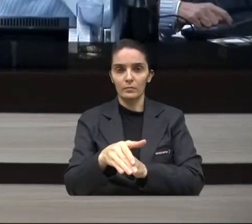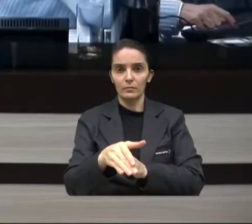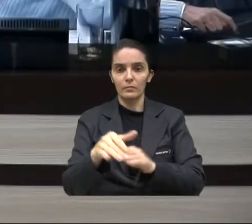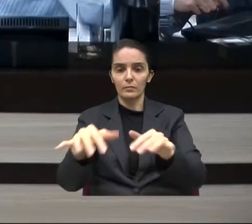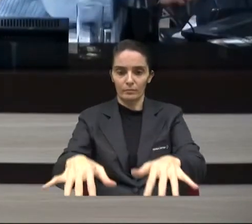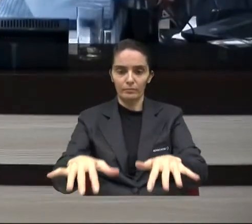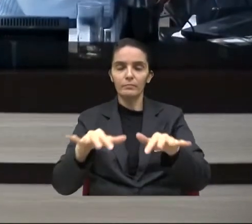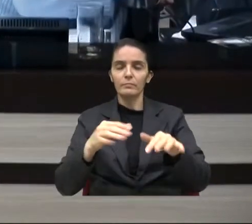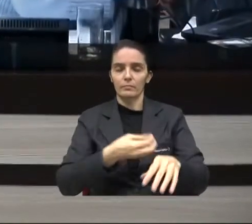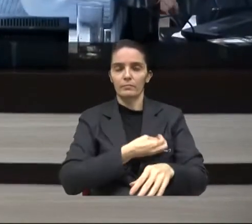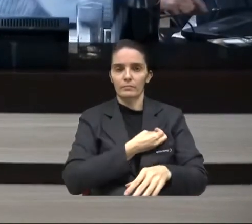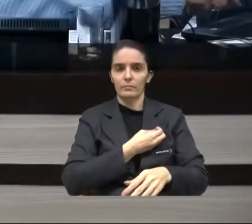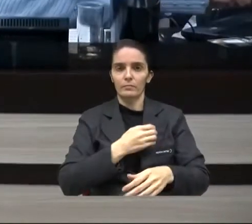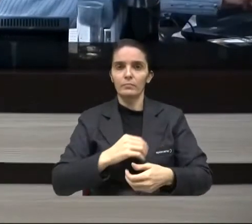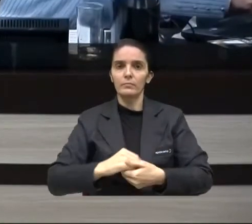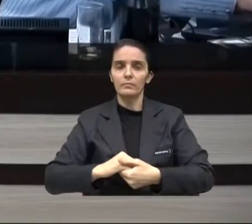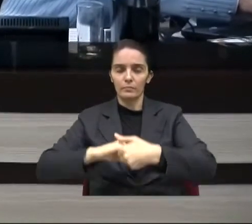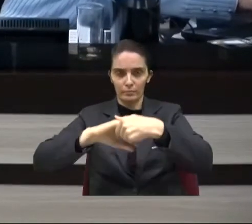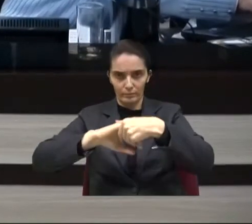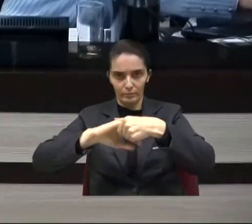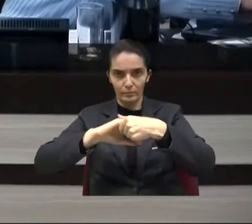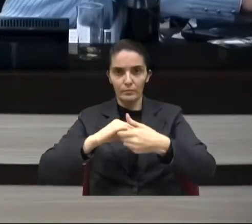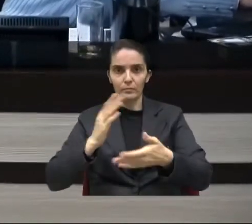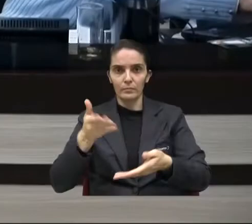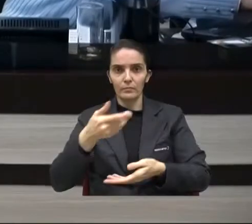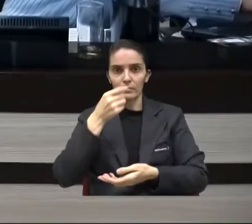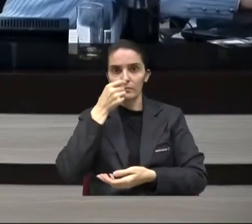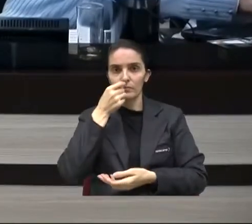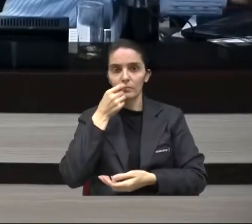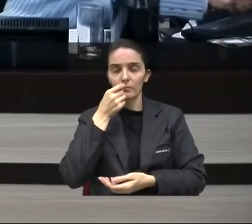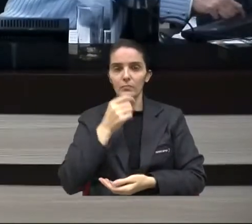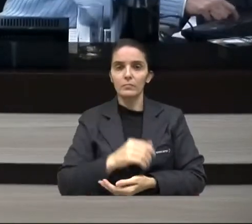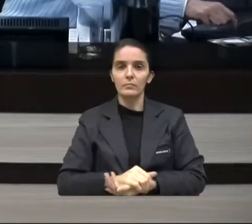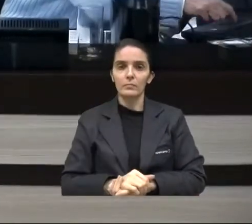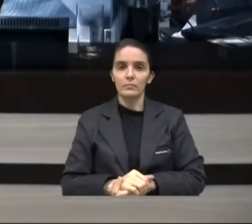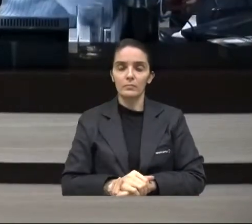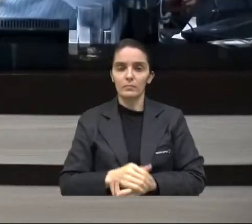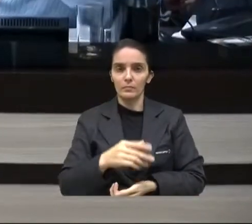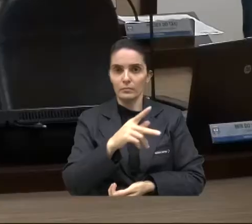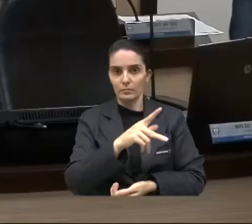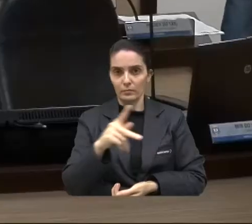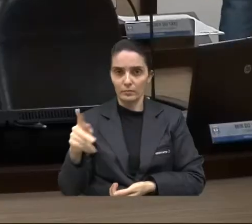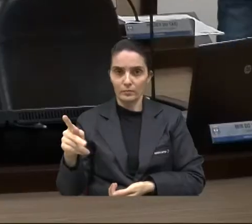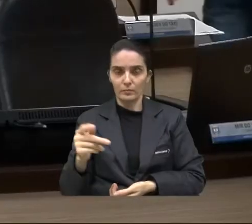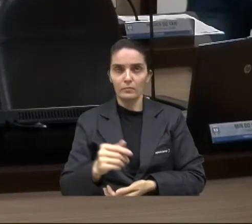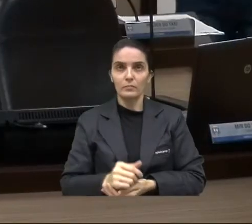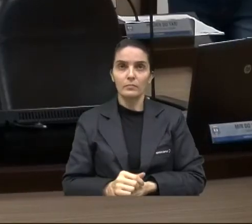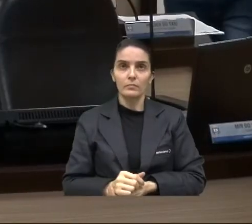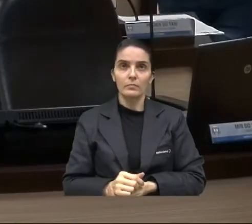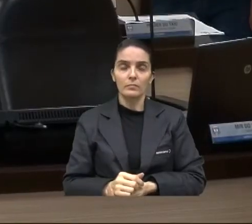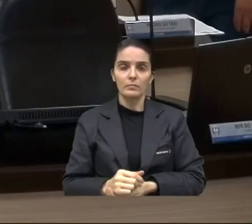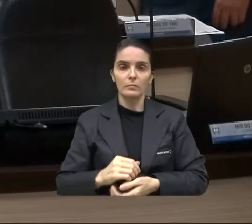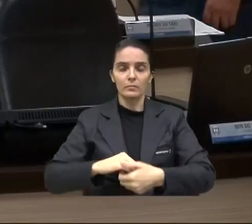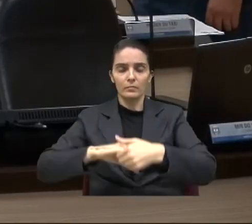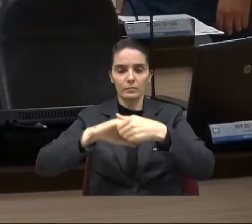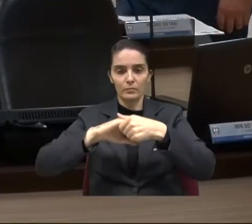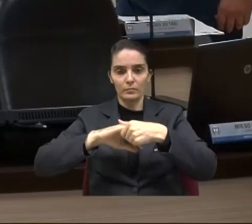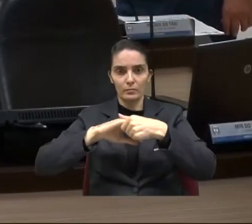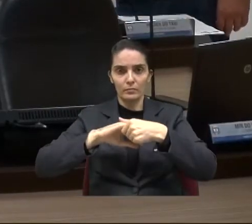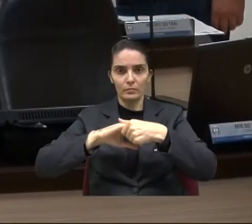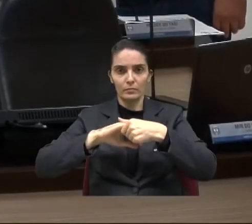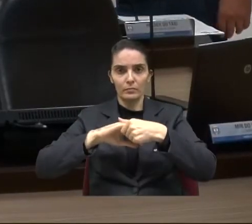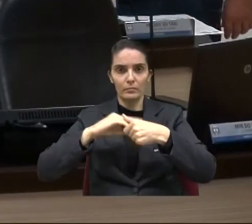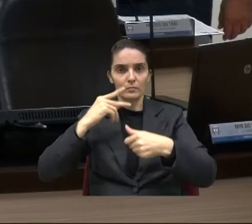plenário. A questão de ordem, vereador Estevão Nogueira. Senhor presidente, nobres pares, cumprimento todos os